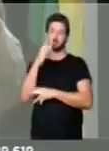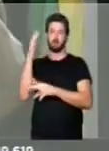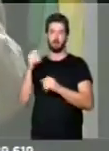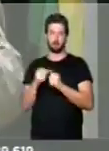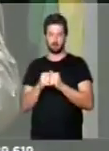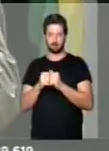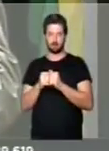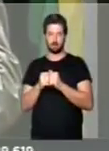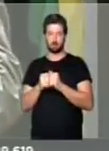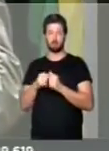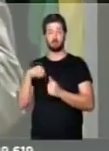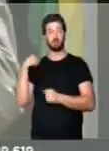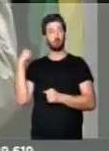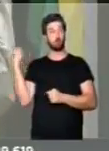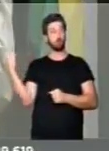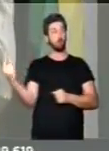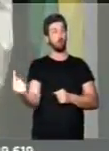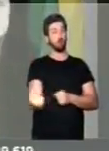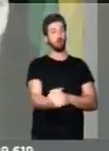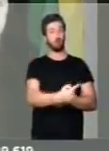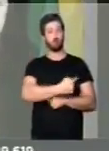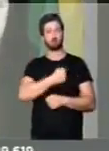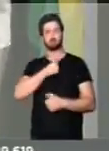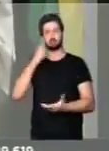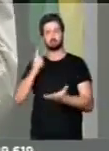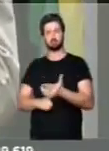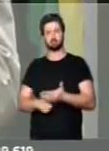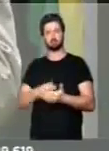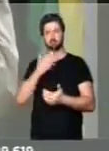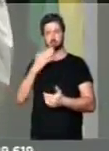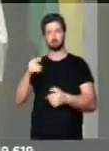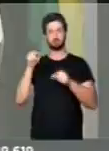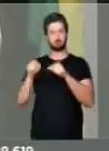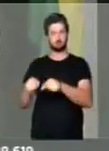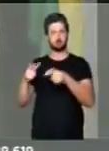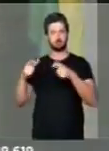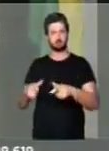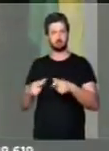Todos nós que temos compromisso com a região,